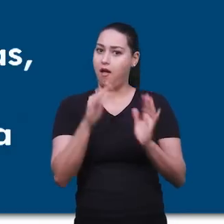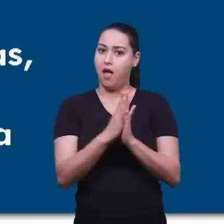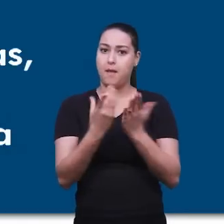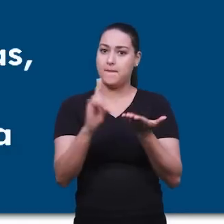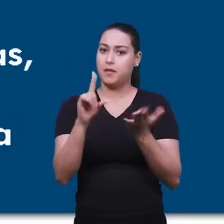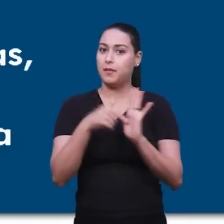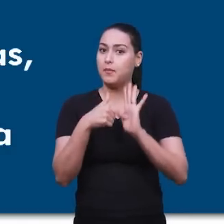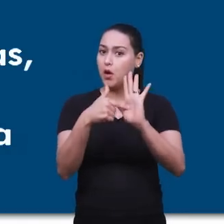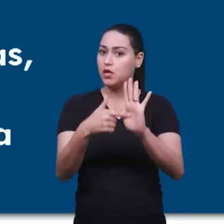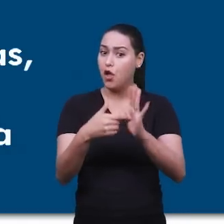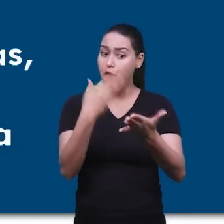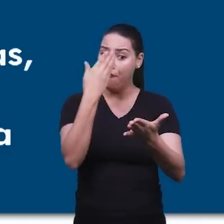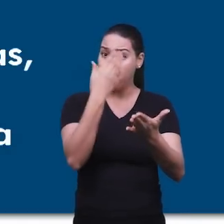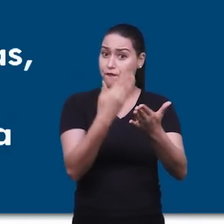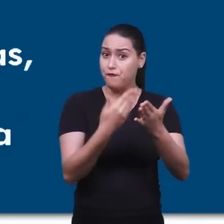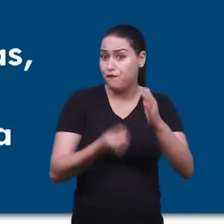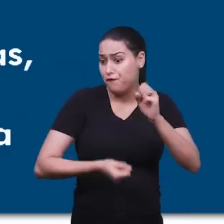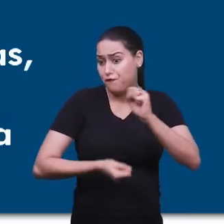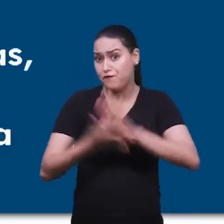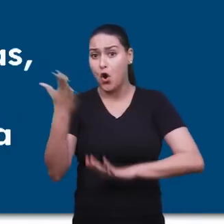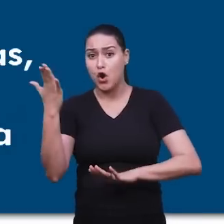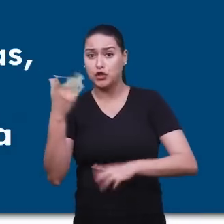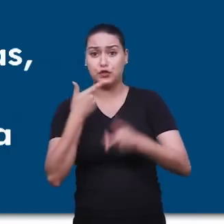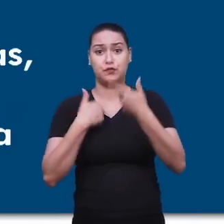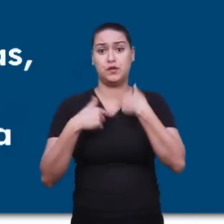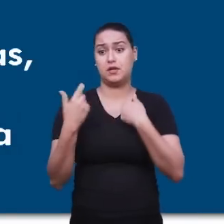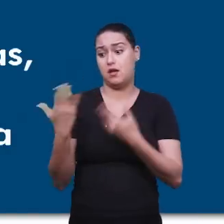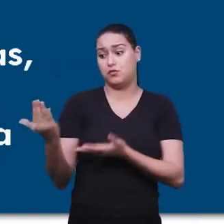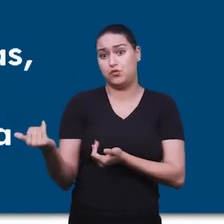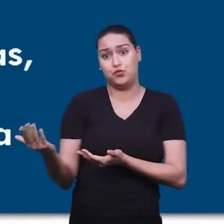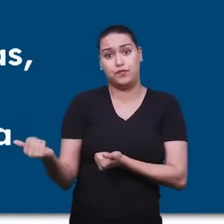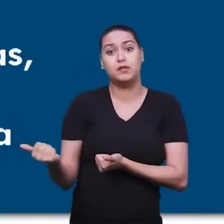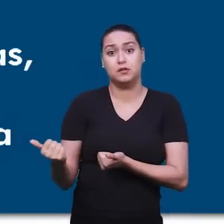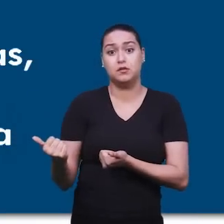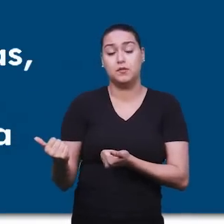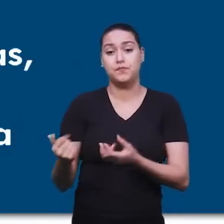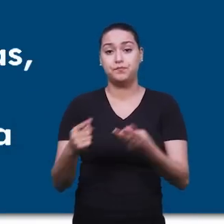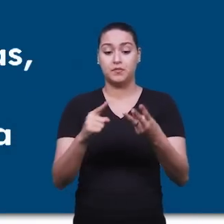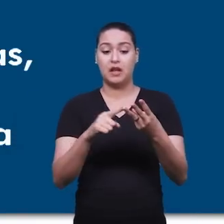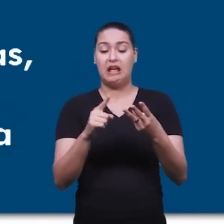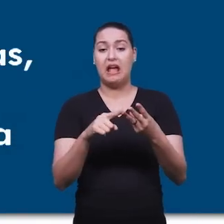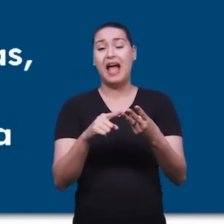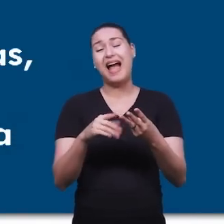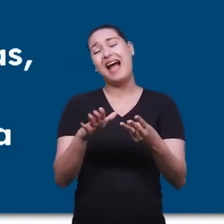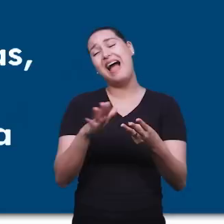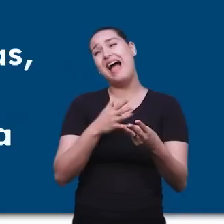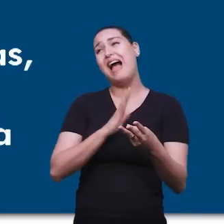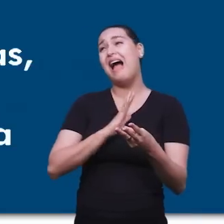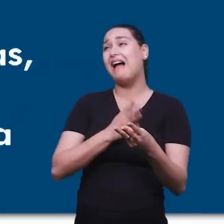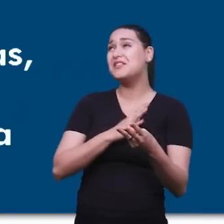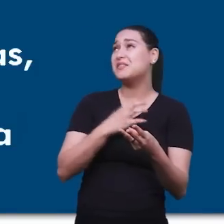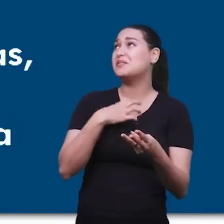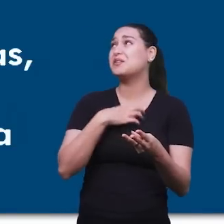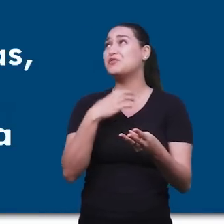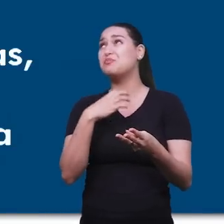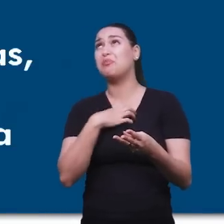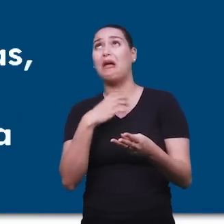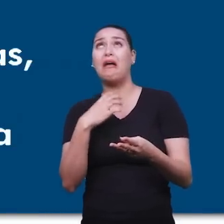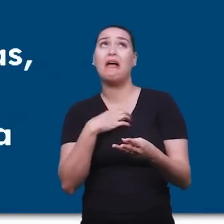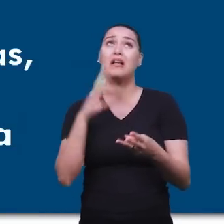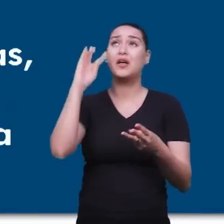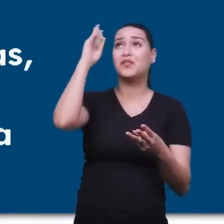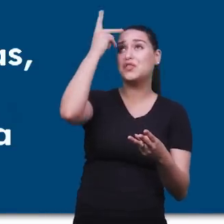registra, fuja dos desejos da sua mocidade. Uma outra orientação do nosso tempo, siga a sua emoção,